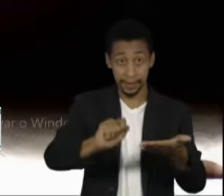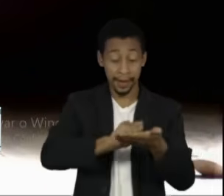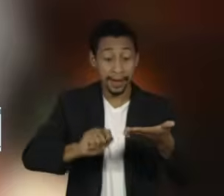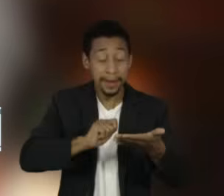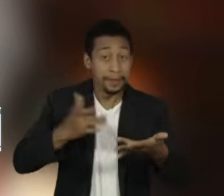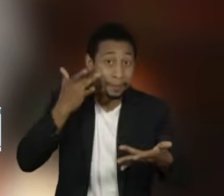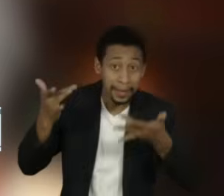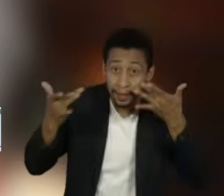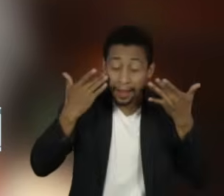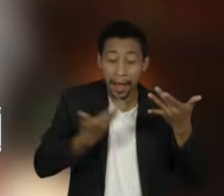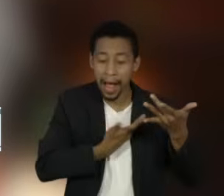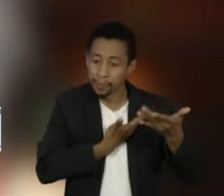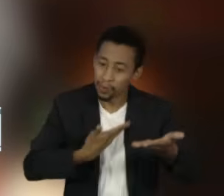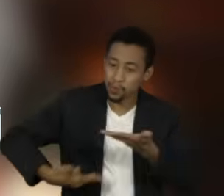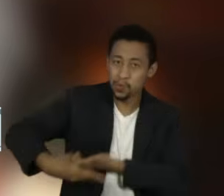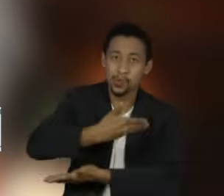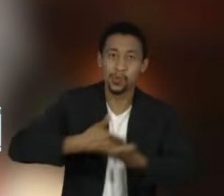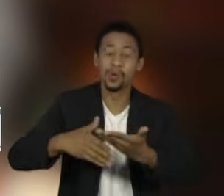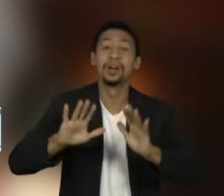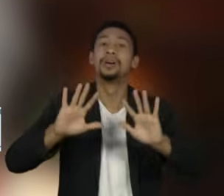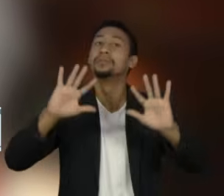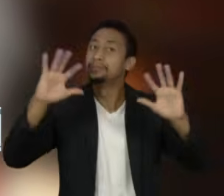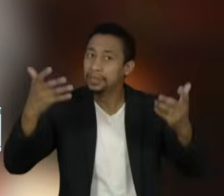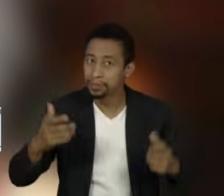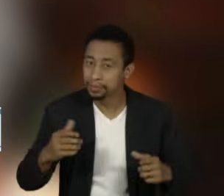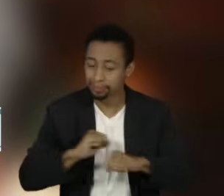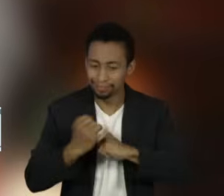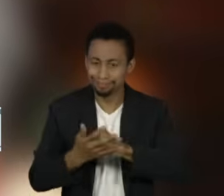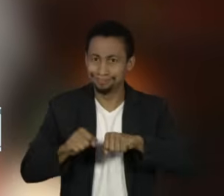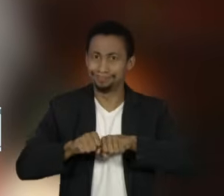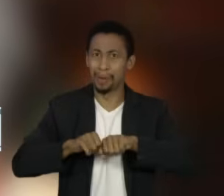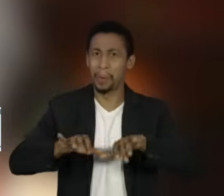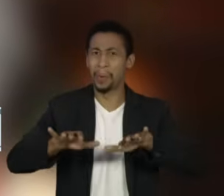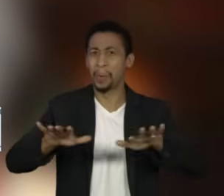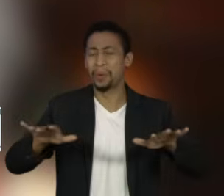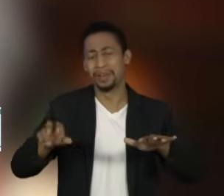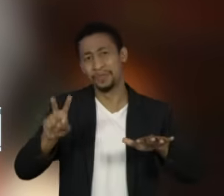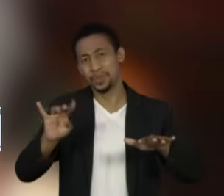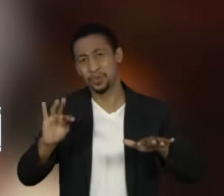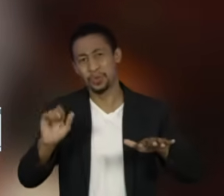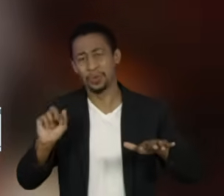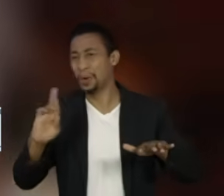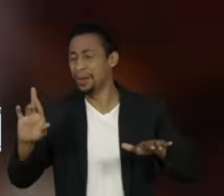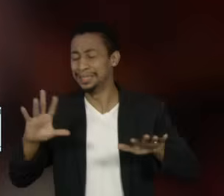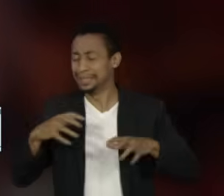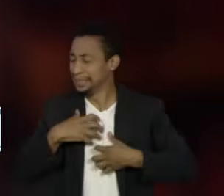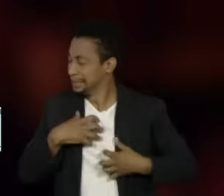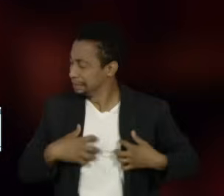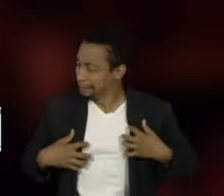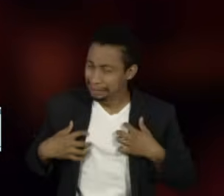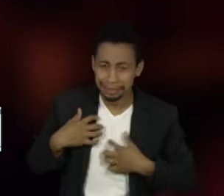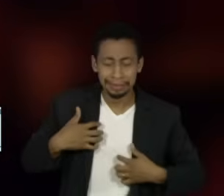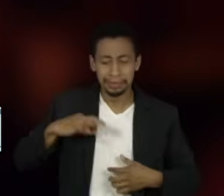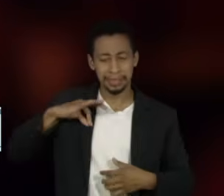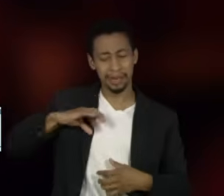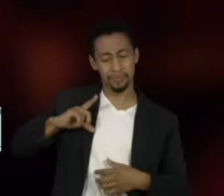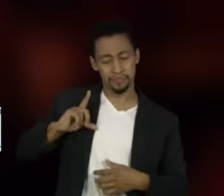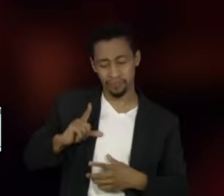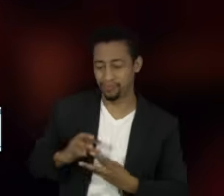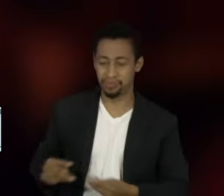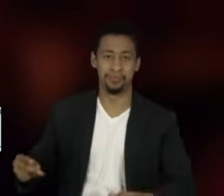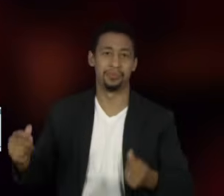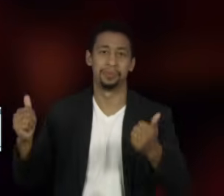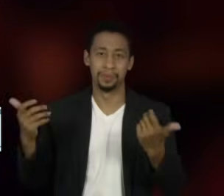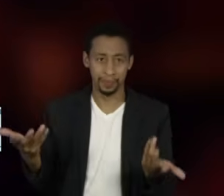quando a pandemia fez sua estreia no Brasil. Tirou de Vitória o prazer e o ganha-pão. O artista ele trabalha com